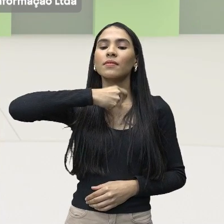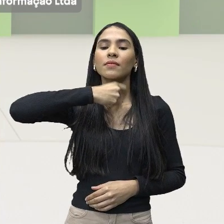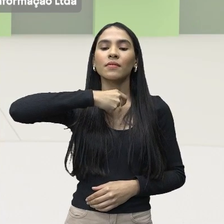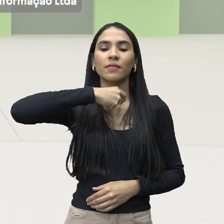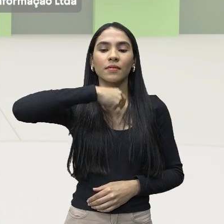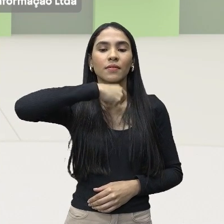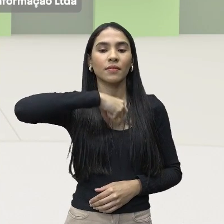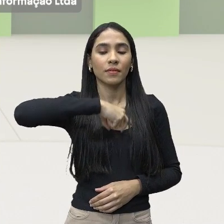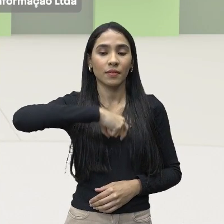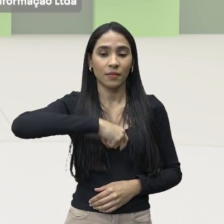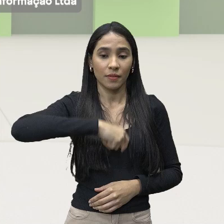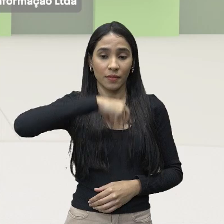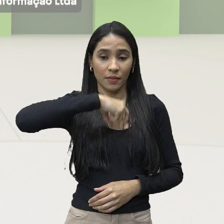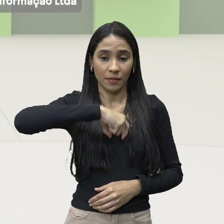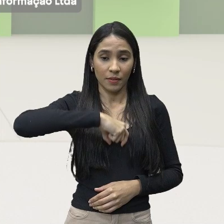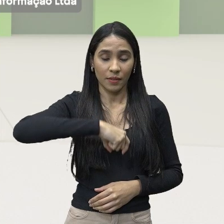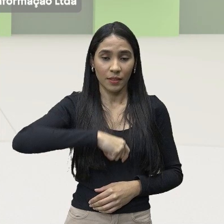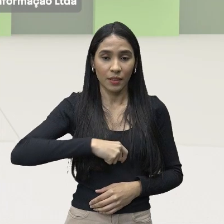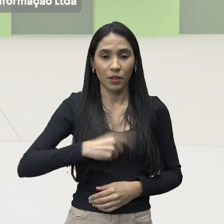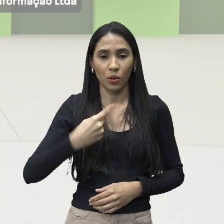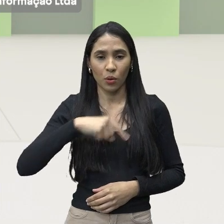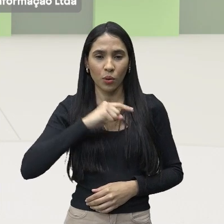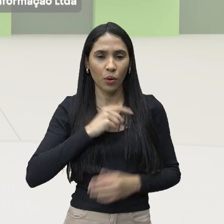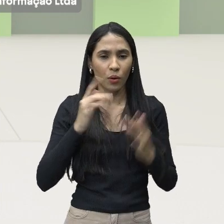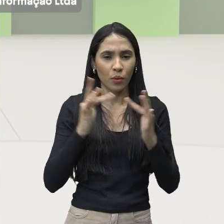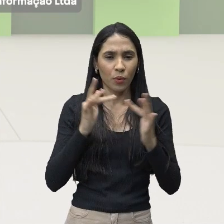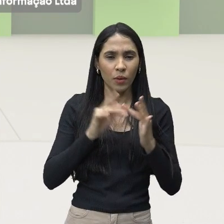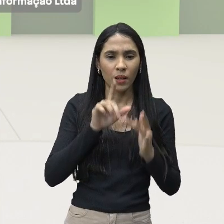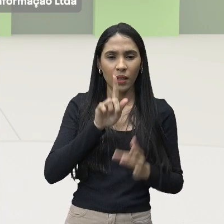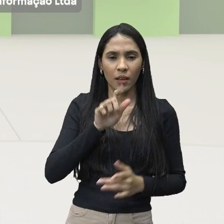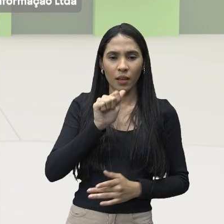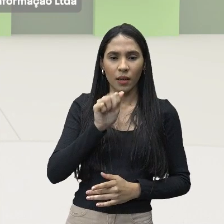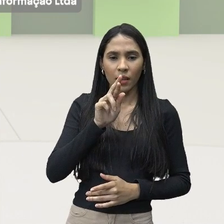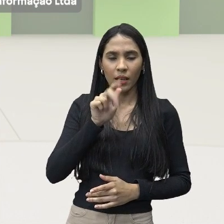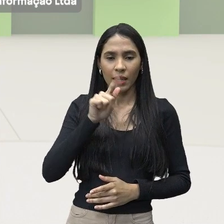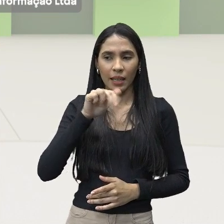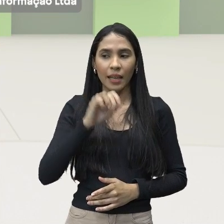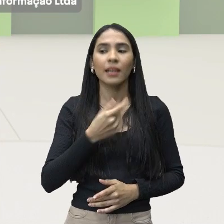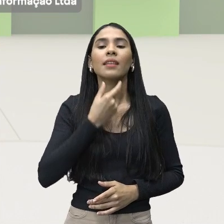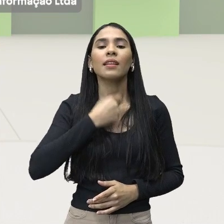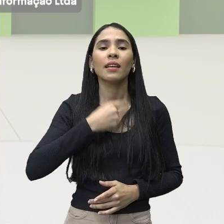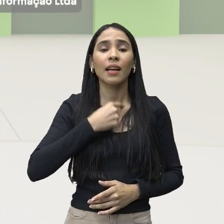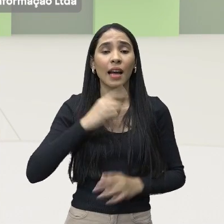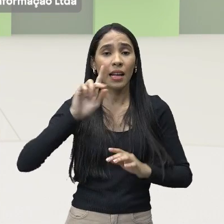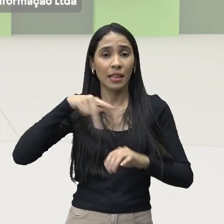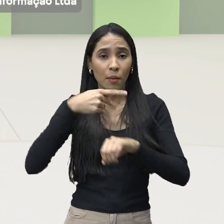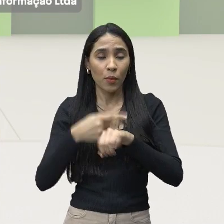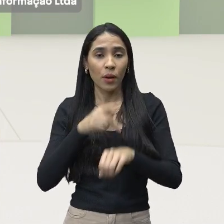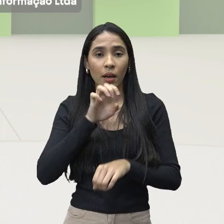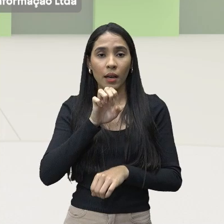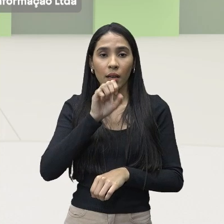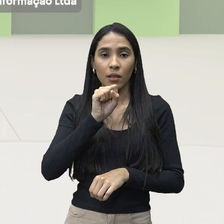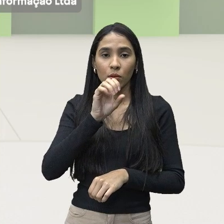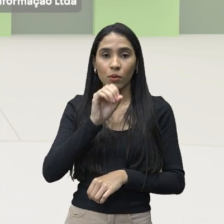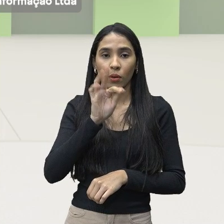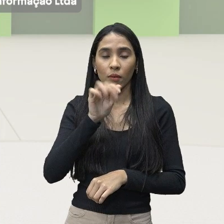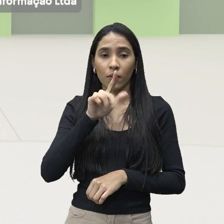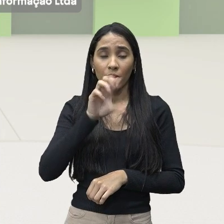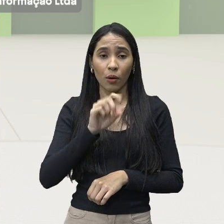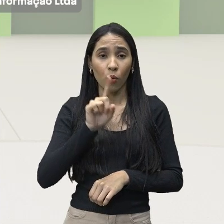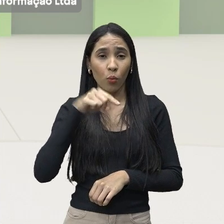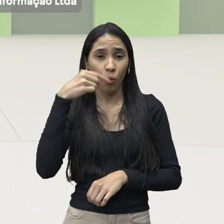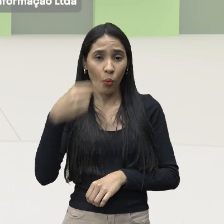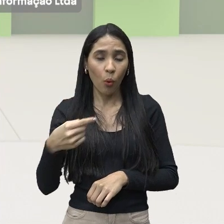que é essa região onde a gente costuma falar aí que é a garganta, e ele vai para o esôfago, certo? O outro canal que